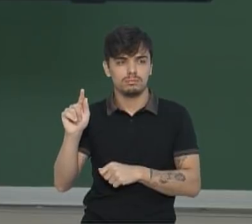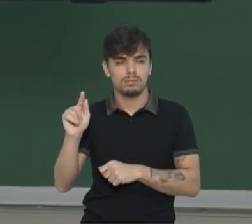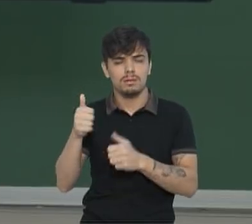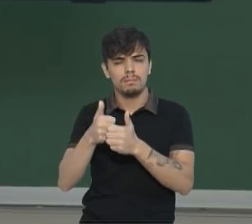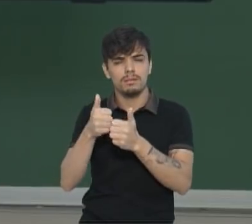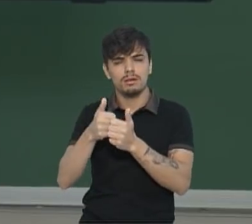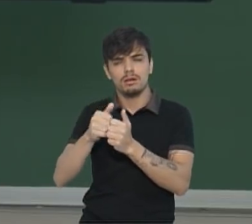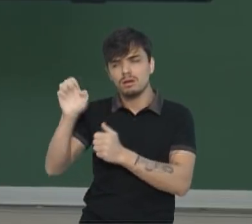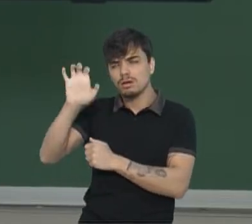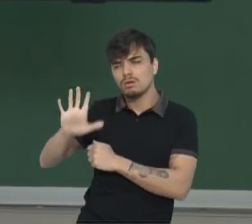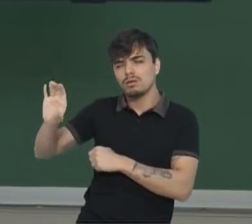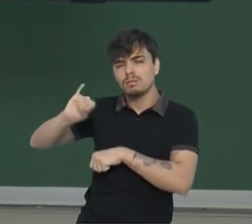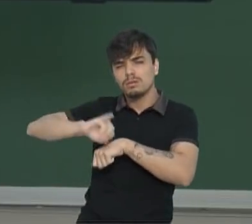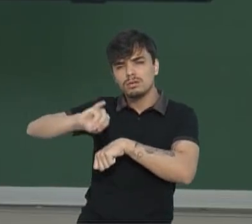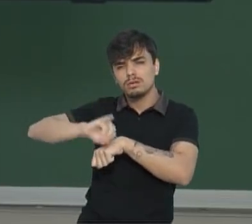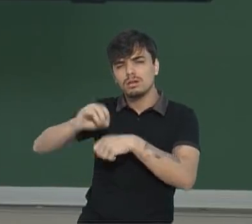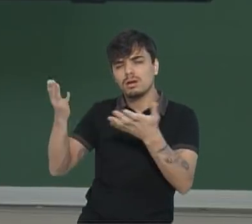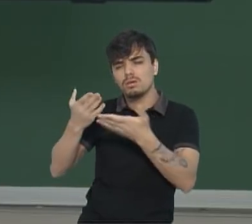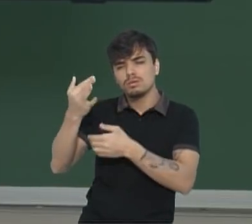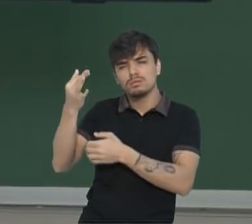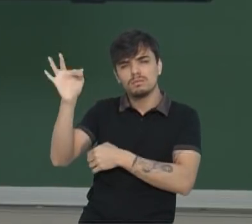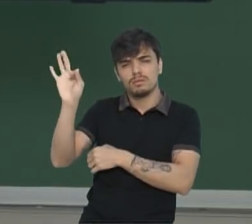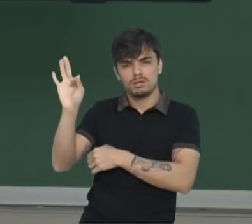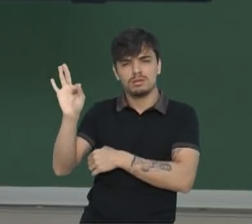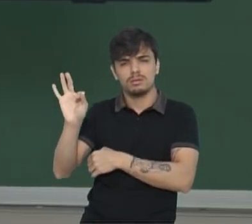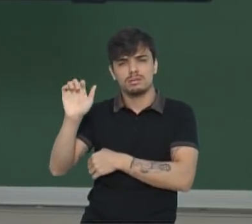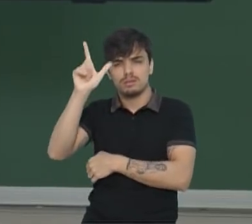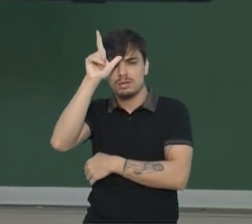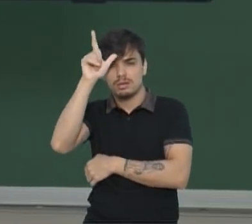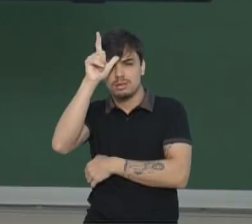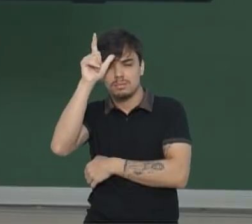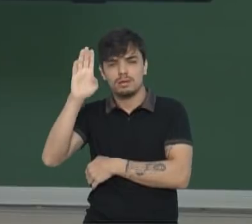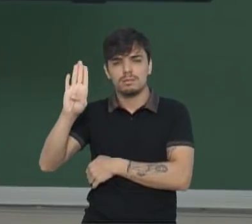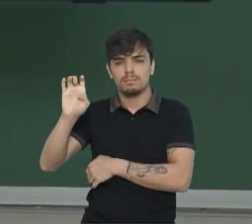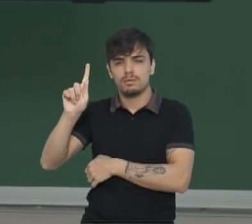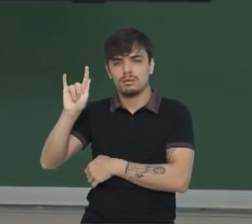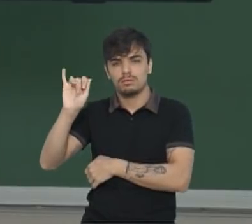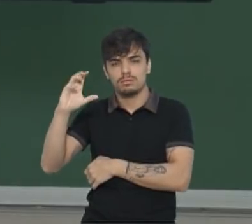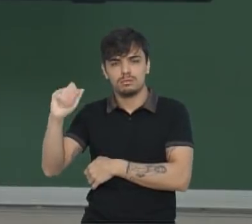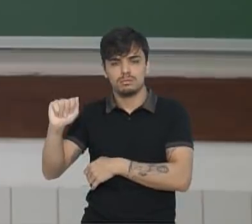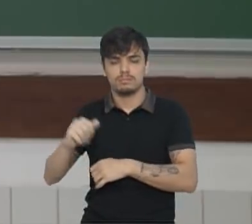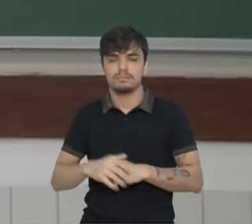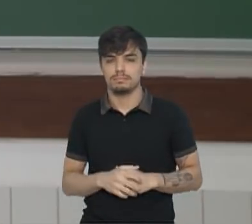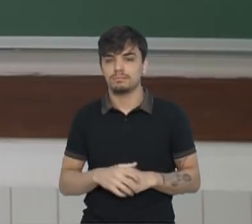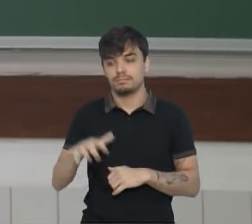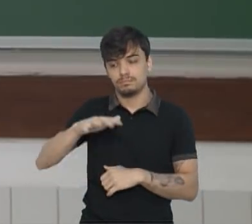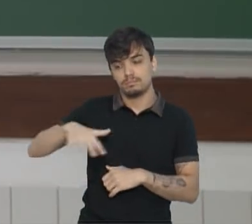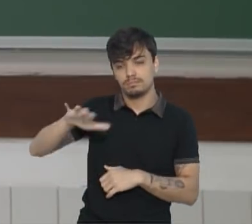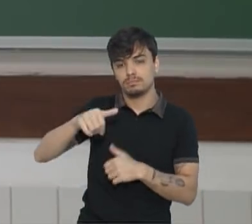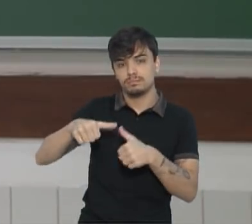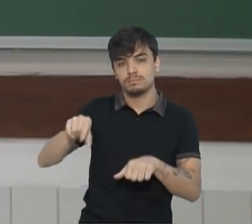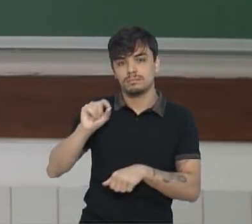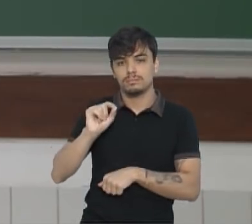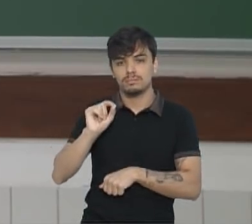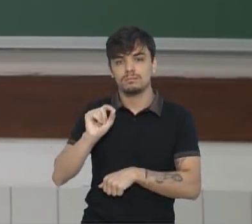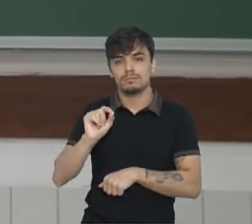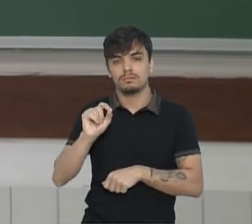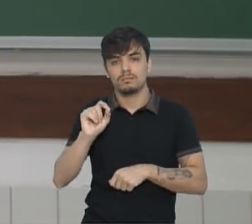Central, próximo ali o que seria hoje a França, a Alemanha, a Bélgica, tá? Essa região aí aonde vai ficar